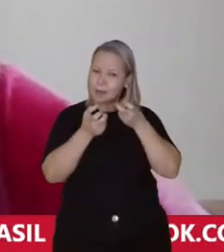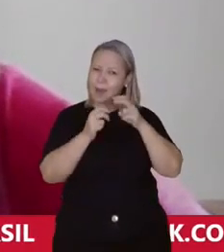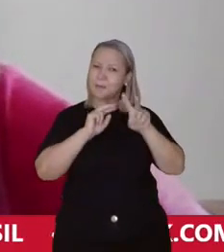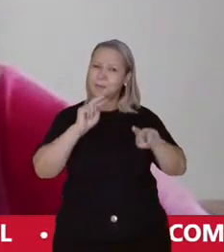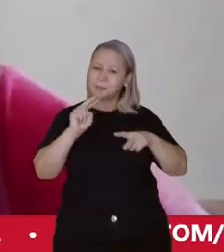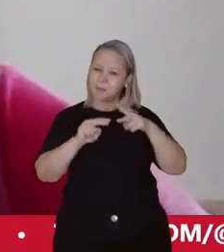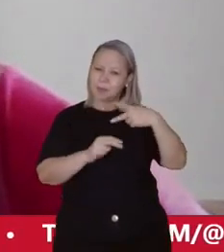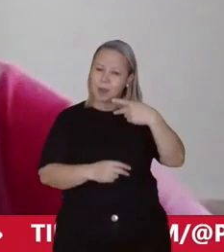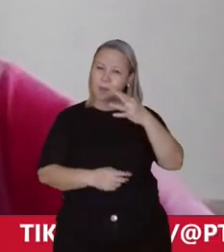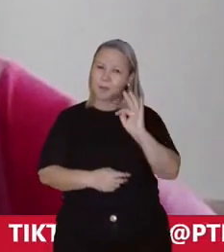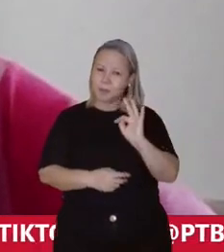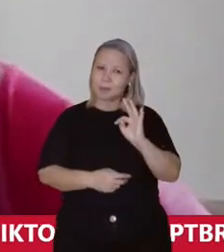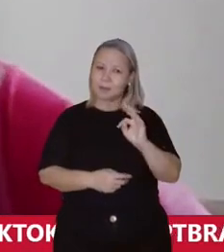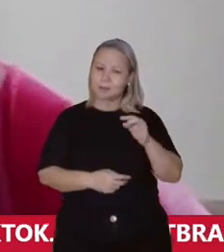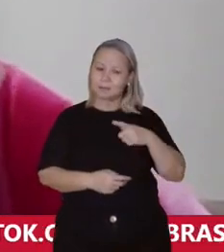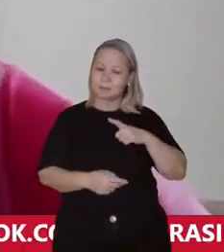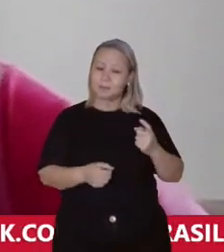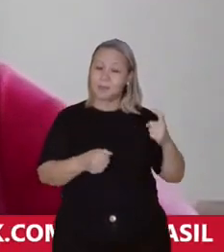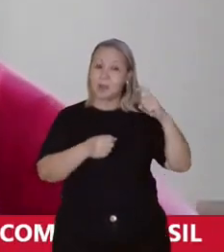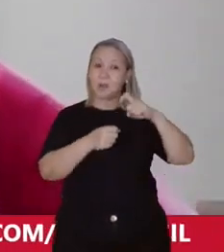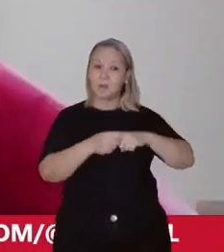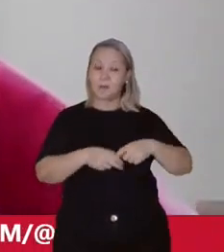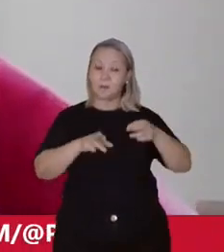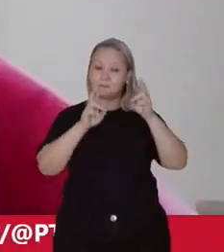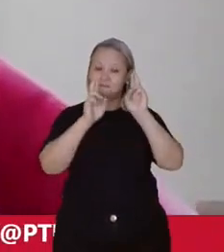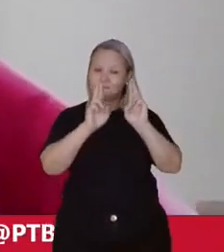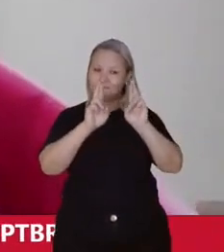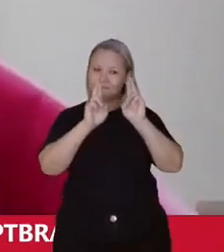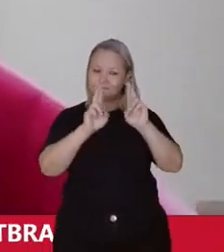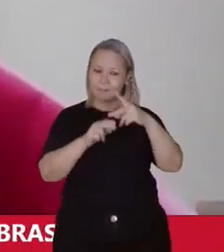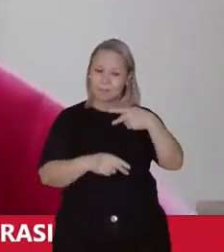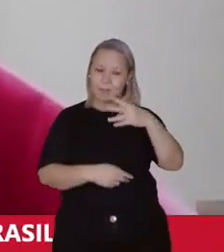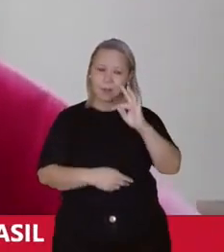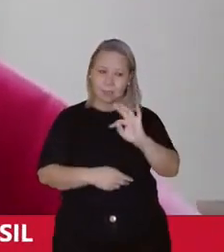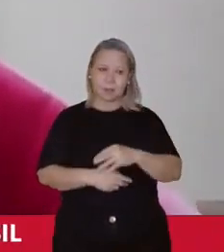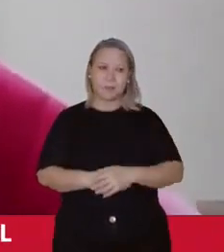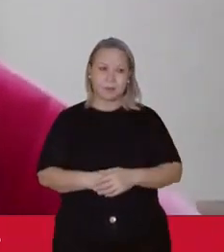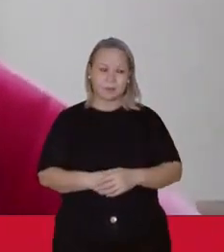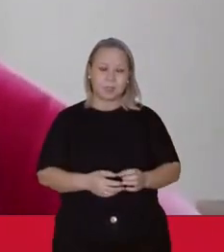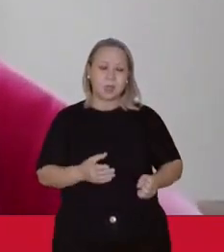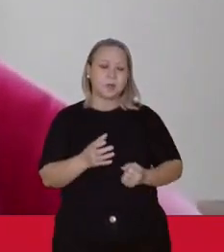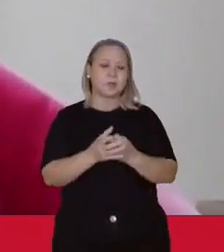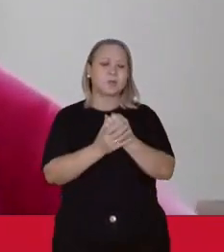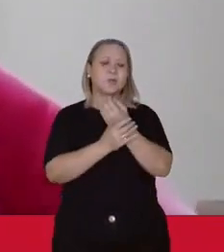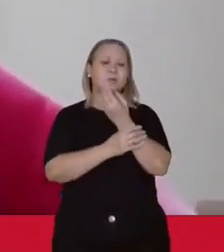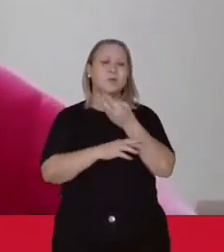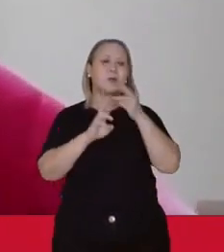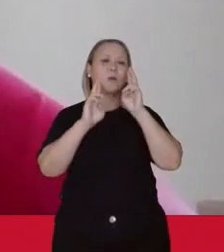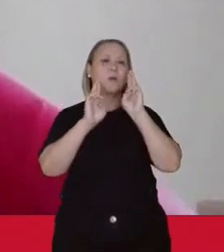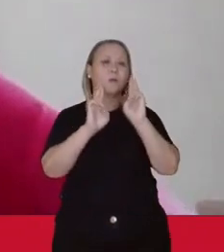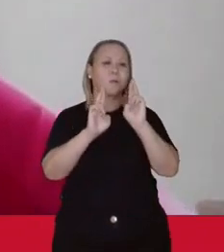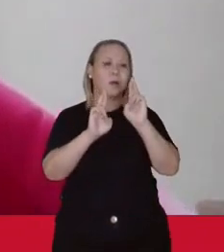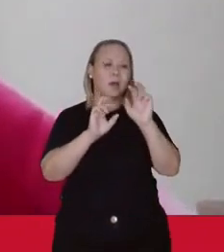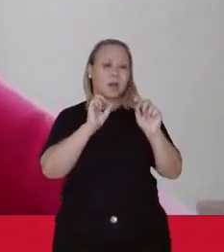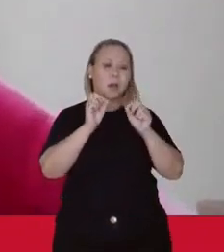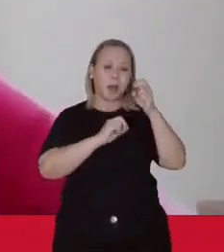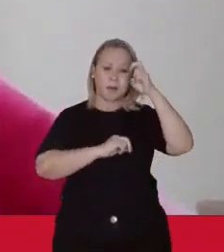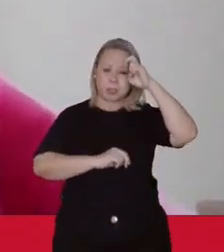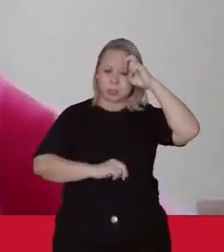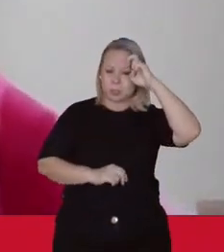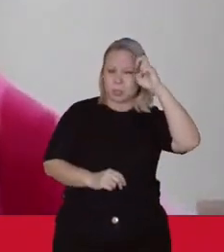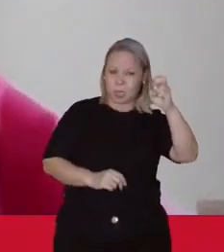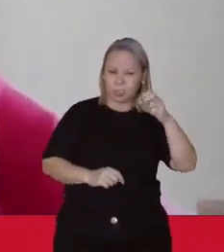ter de volta a esperança. E é isso que o PT é, ele é esperança. Ele surgiu como a esperança de intelectuais,